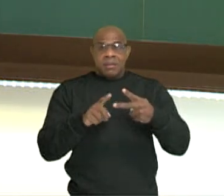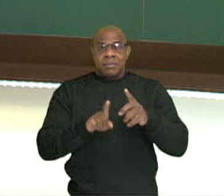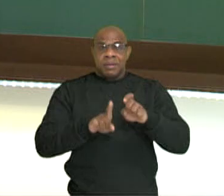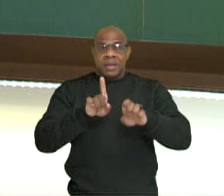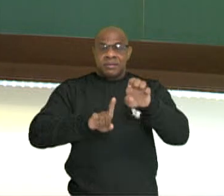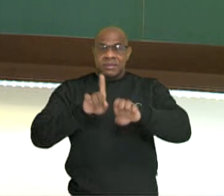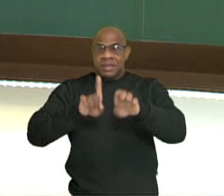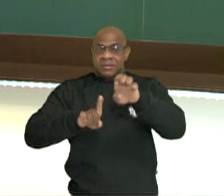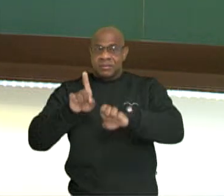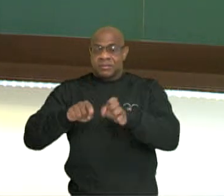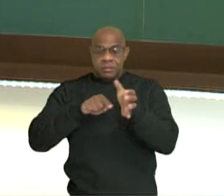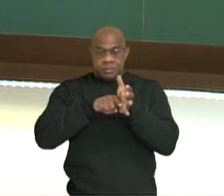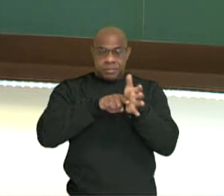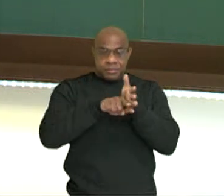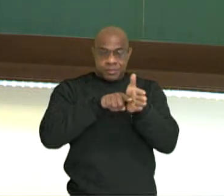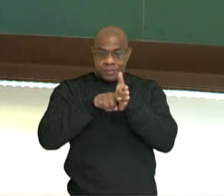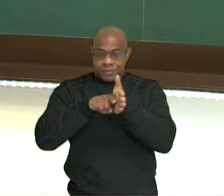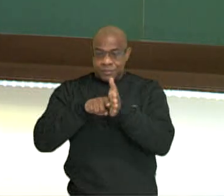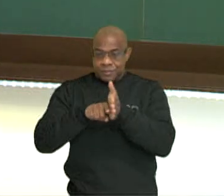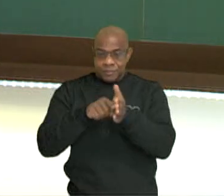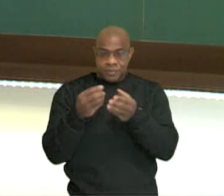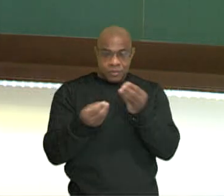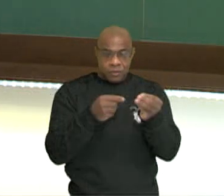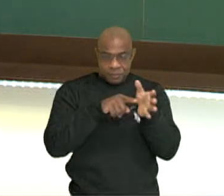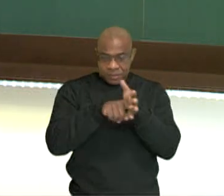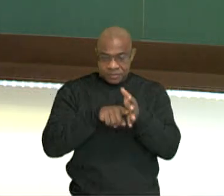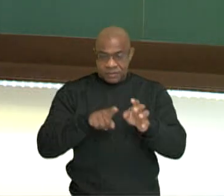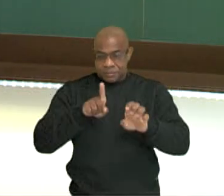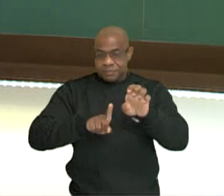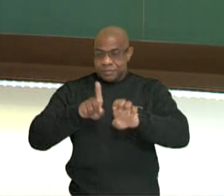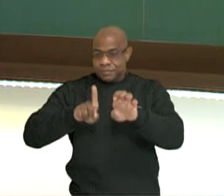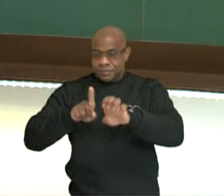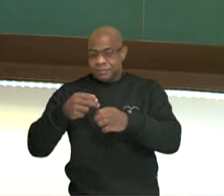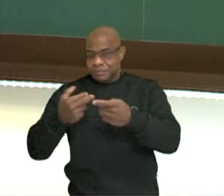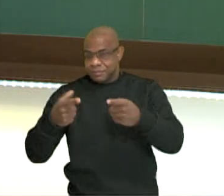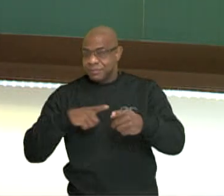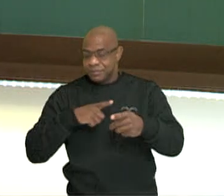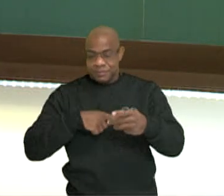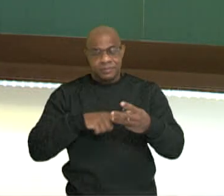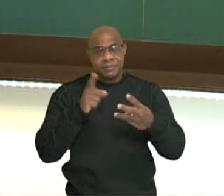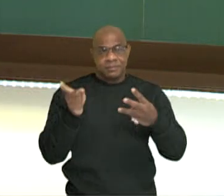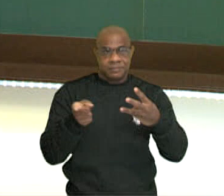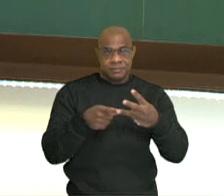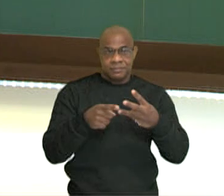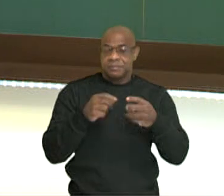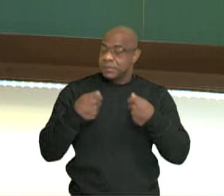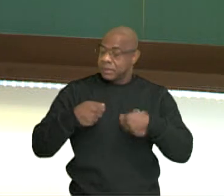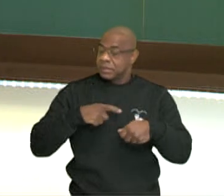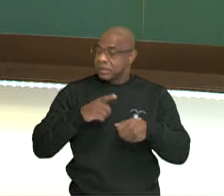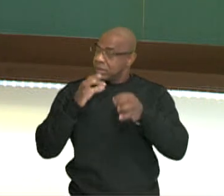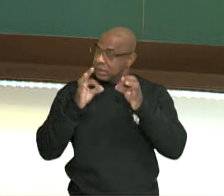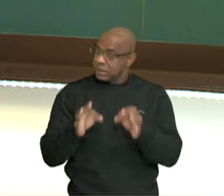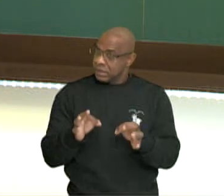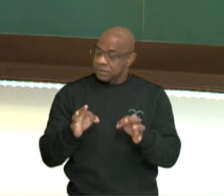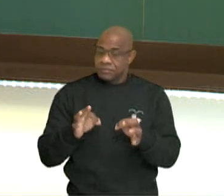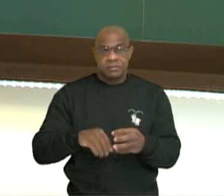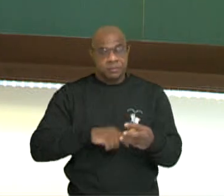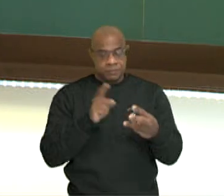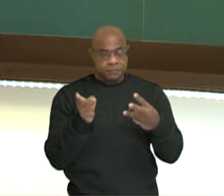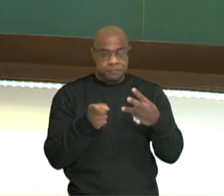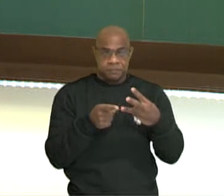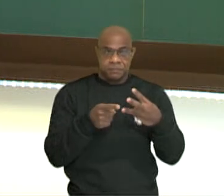base em dados coletados, fontes fidedignas, né? E tem que ser bem certinho, não dá para inventar